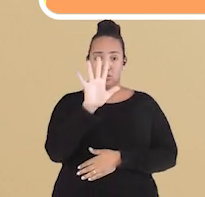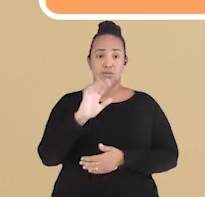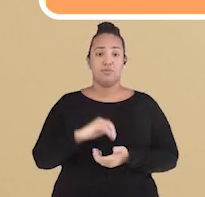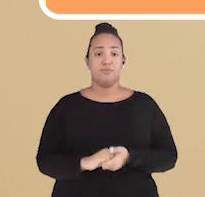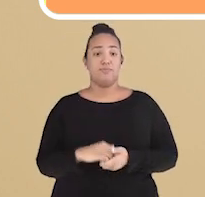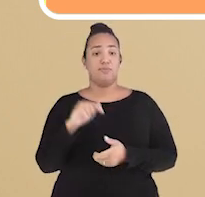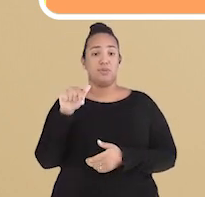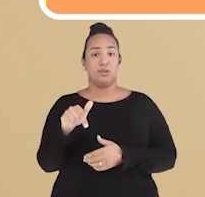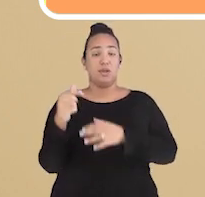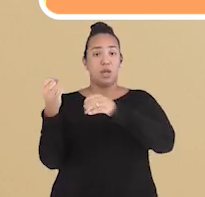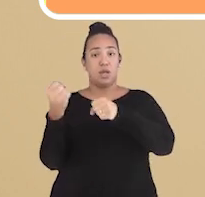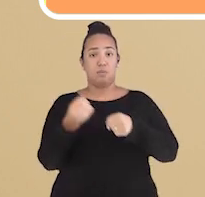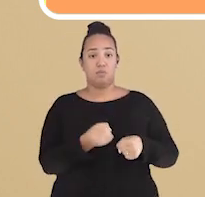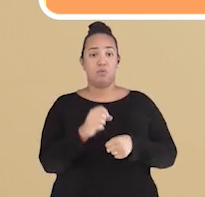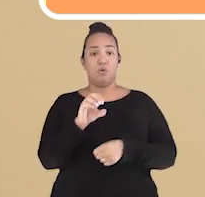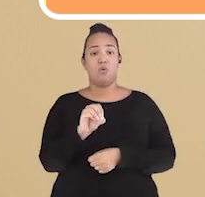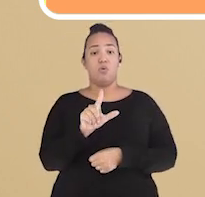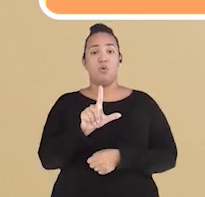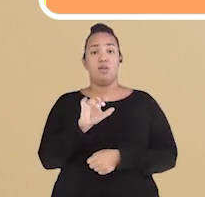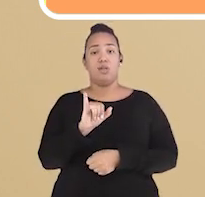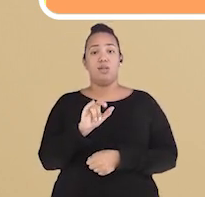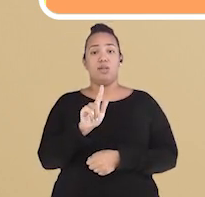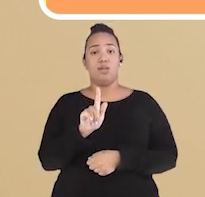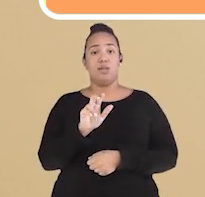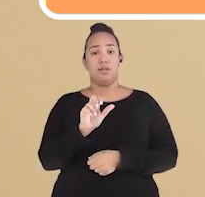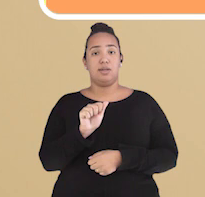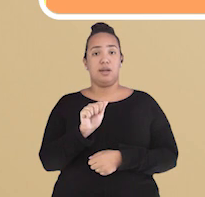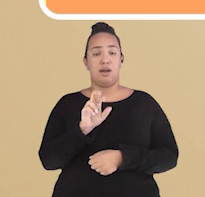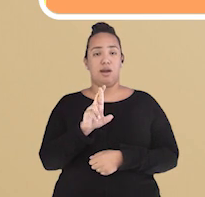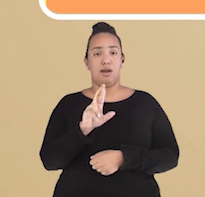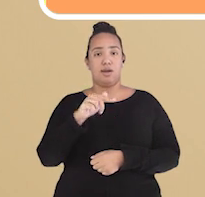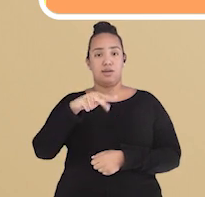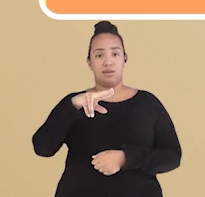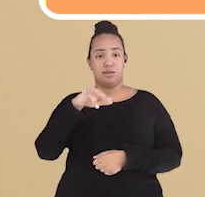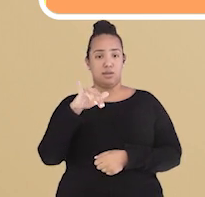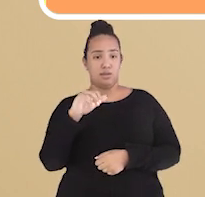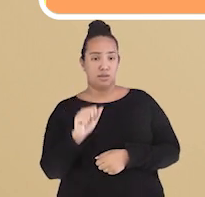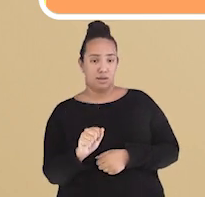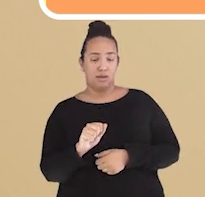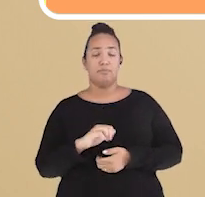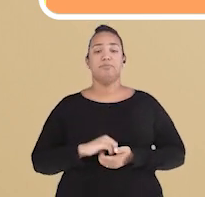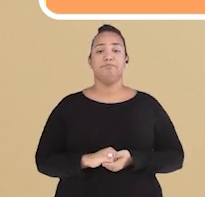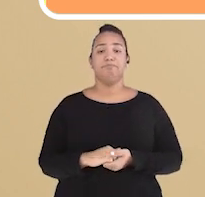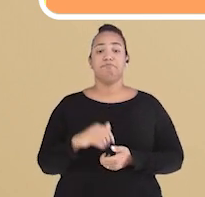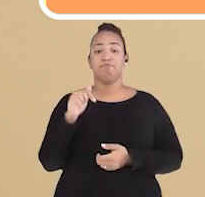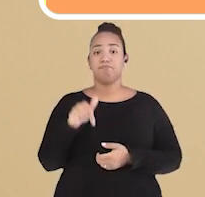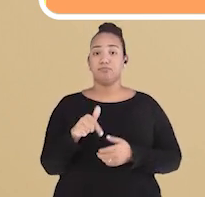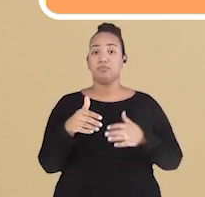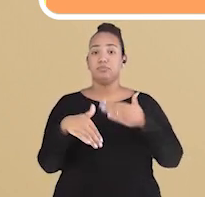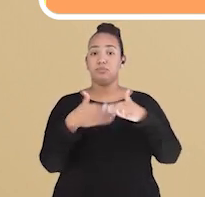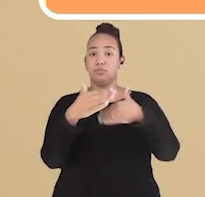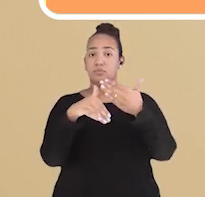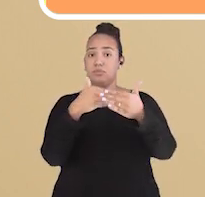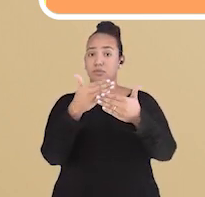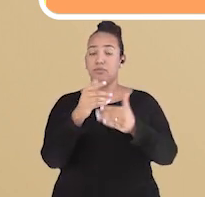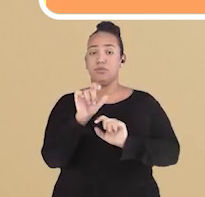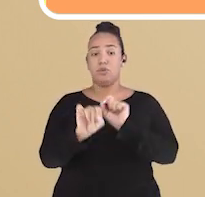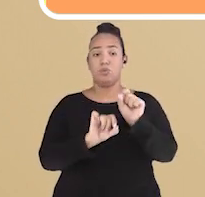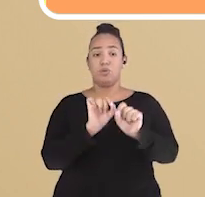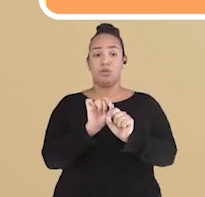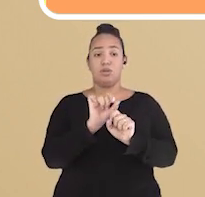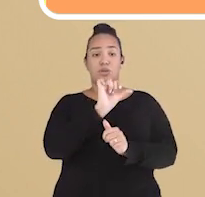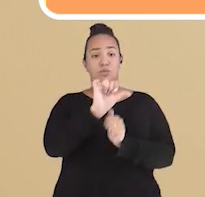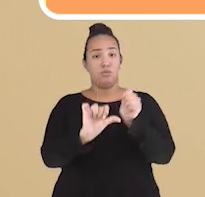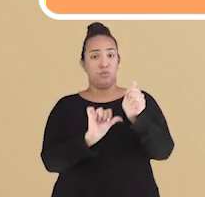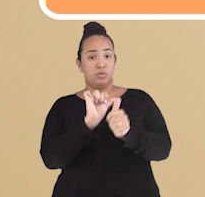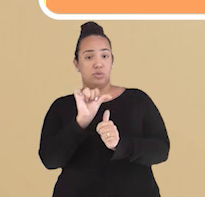de República Oligárquica, entre 1898 e 1930. Esse procedimento consistia na